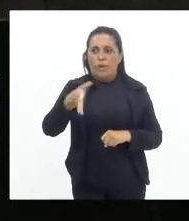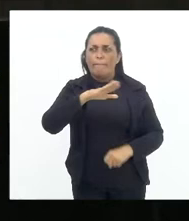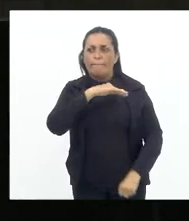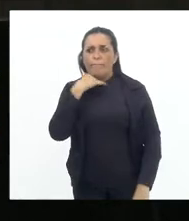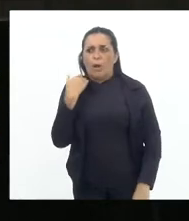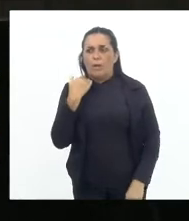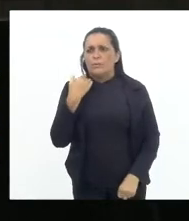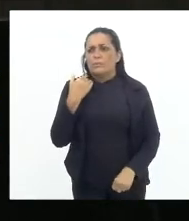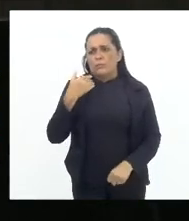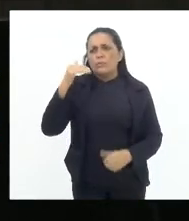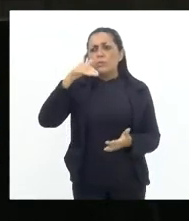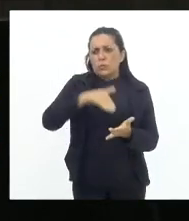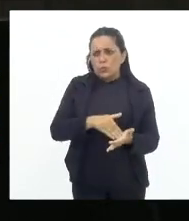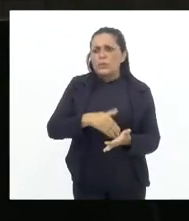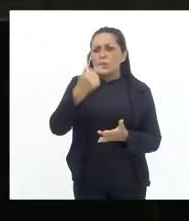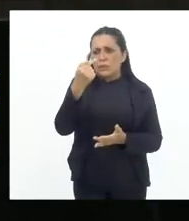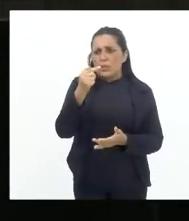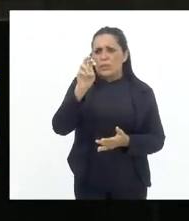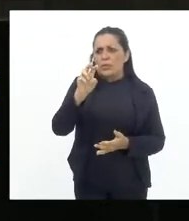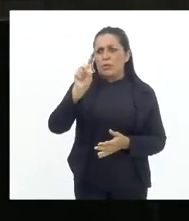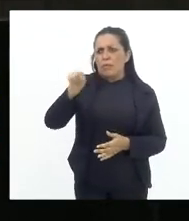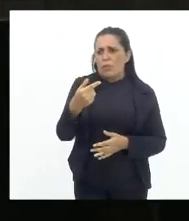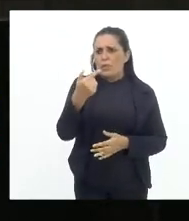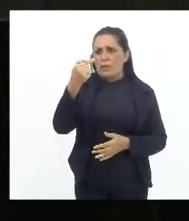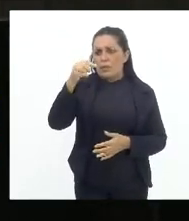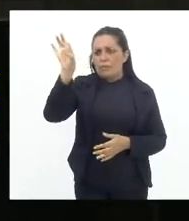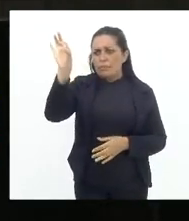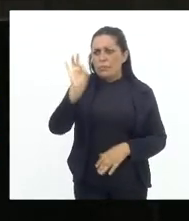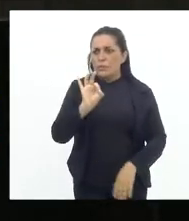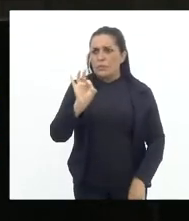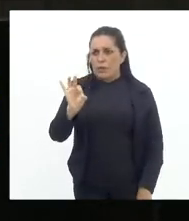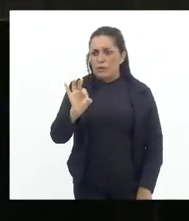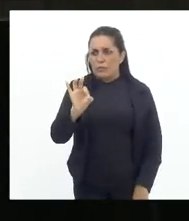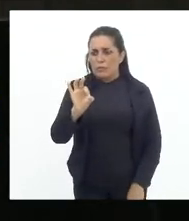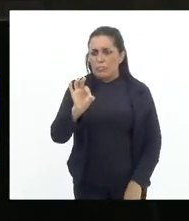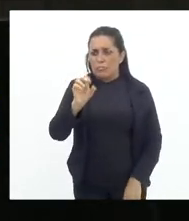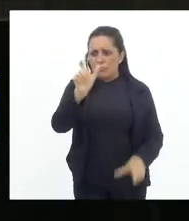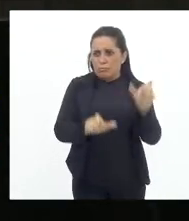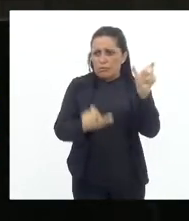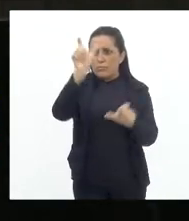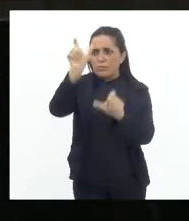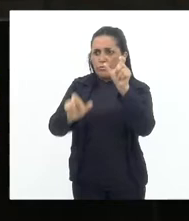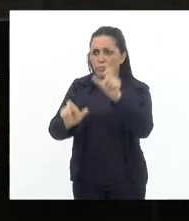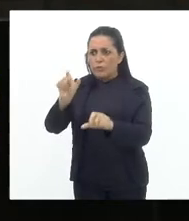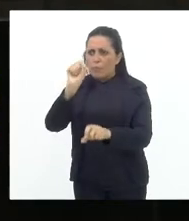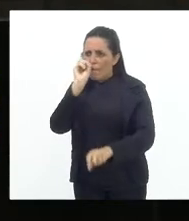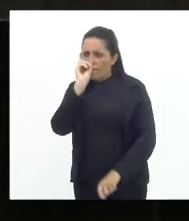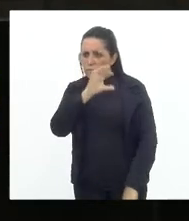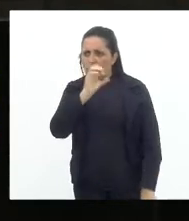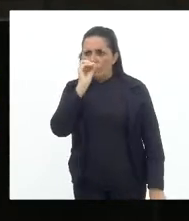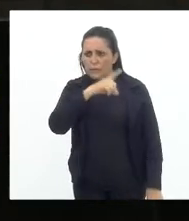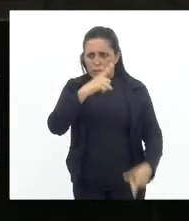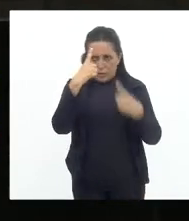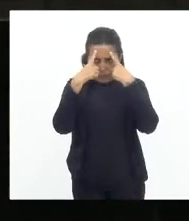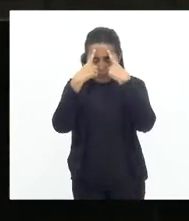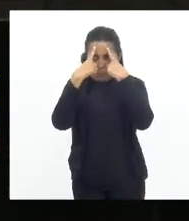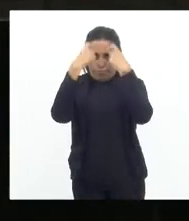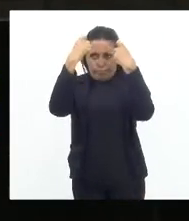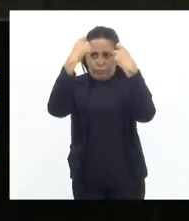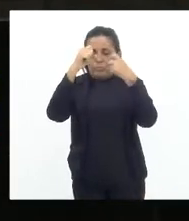representando os 75,7 por cento uma das vítimas de violência no Brasil